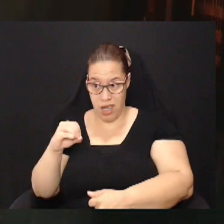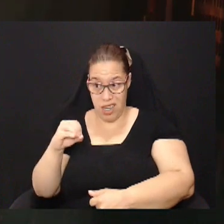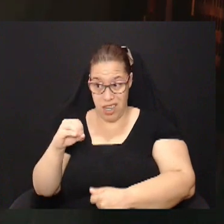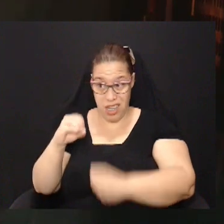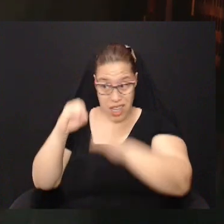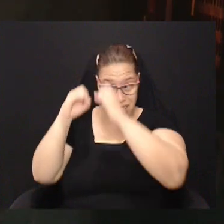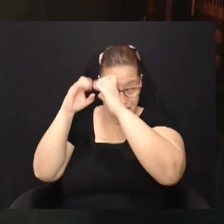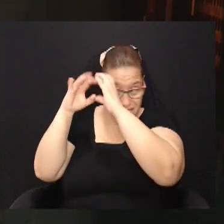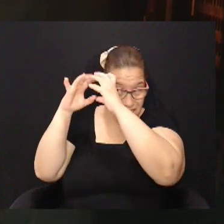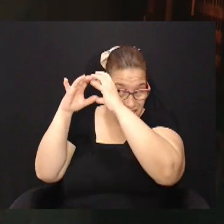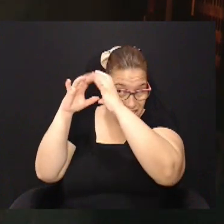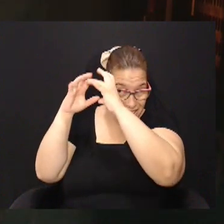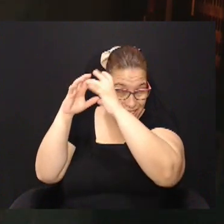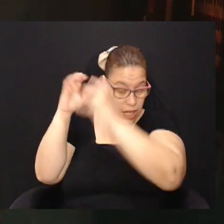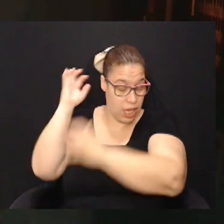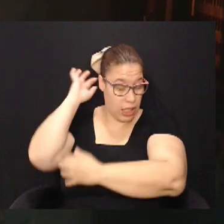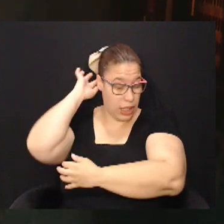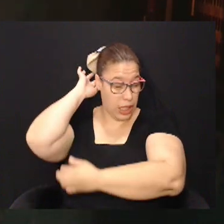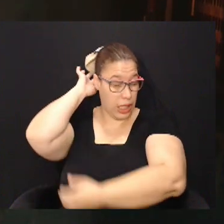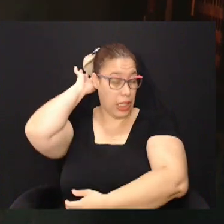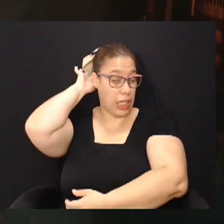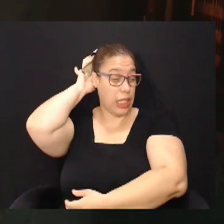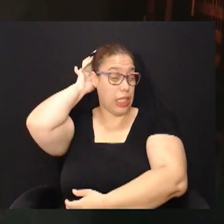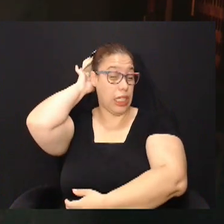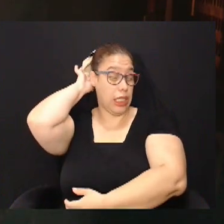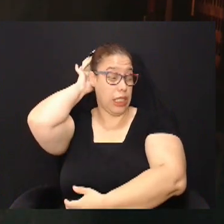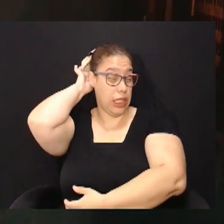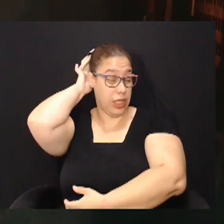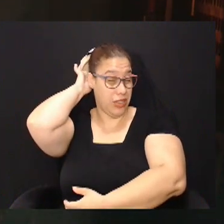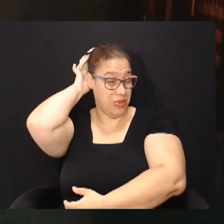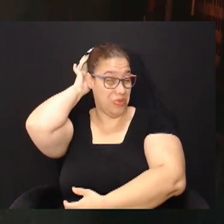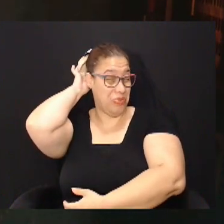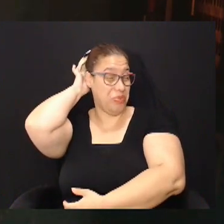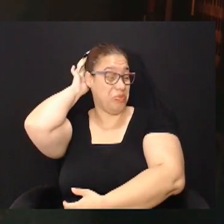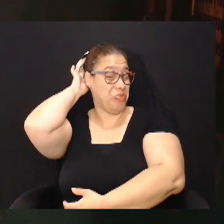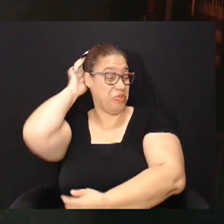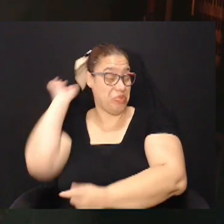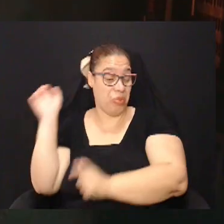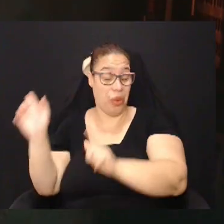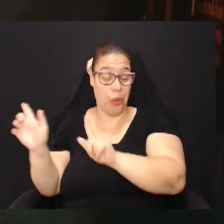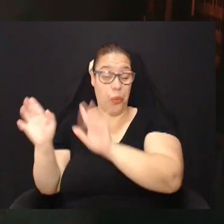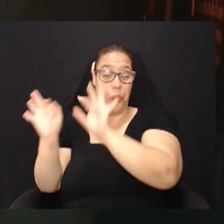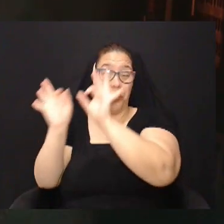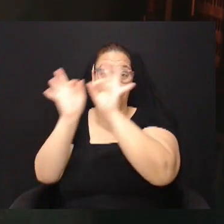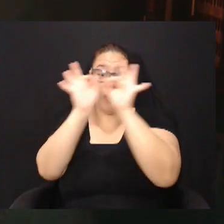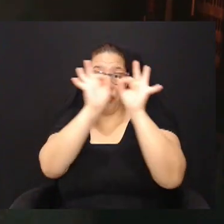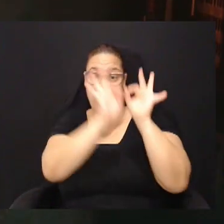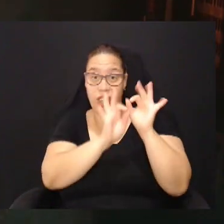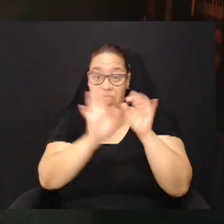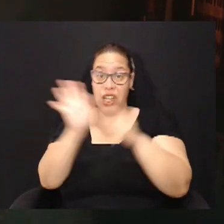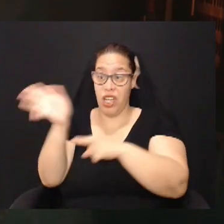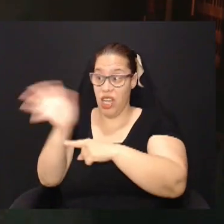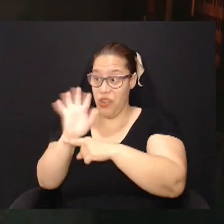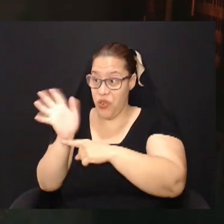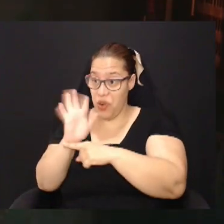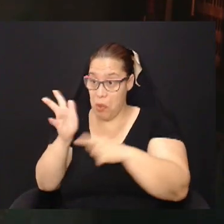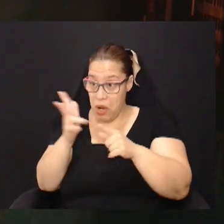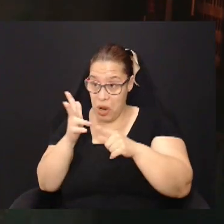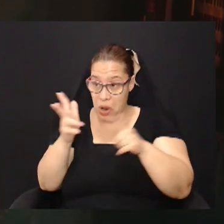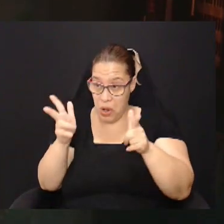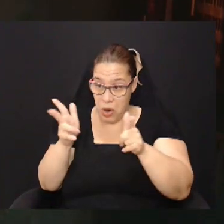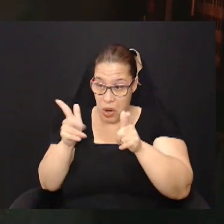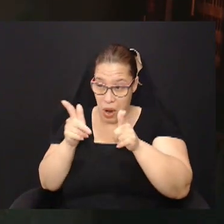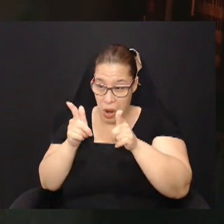né? Porque a gente anda consumindo filmes curtos e o nosso cérebro ele vai pedindo mais e mais e